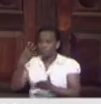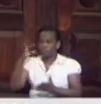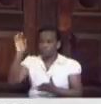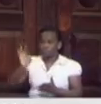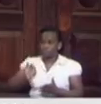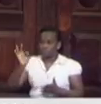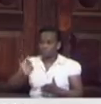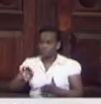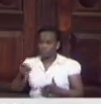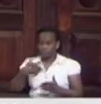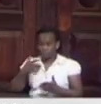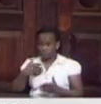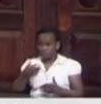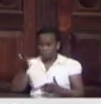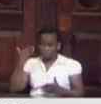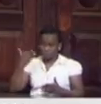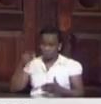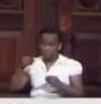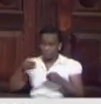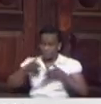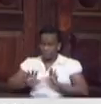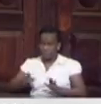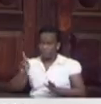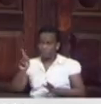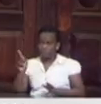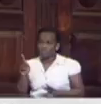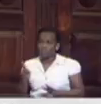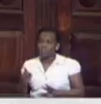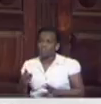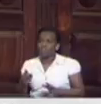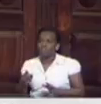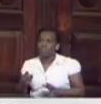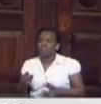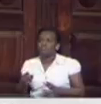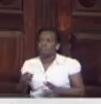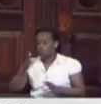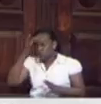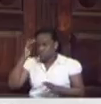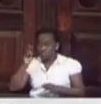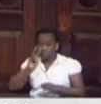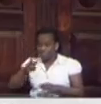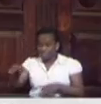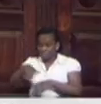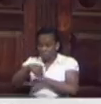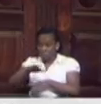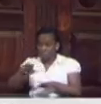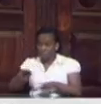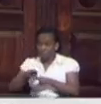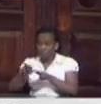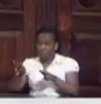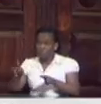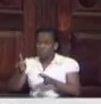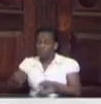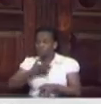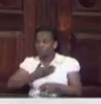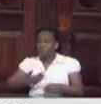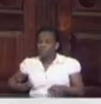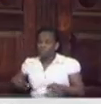lá na minha terra, no ambiente que nós estamos vivendo aí nas ruas, é o governo